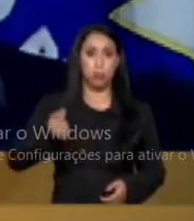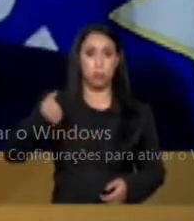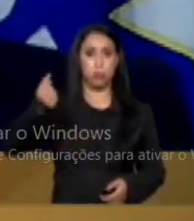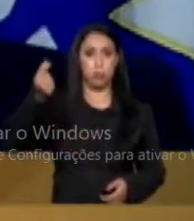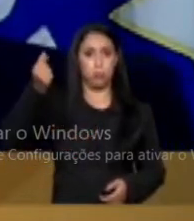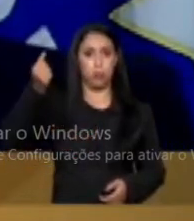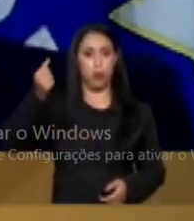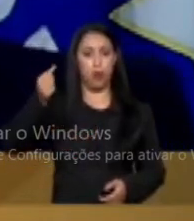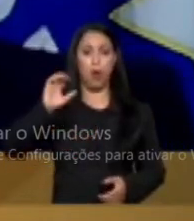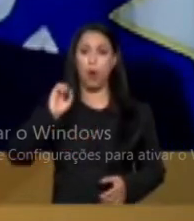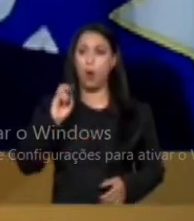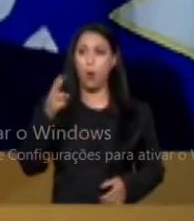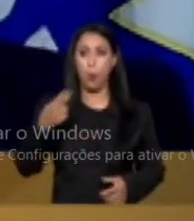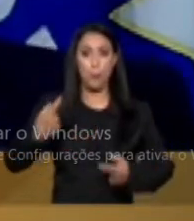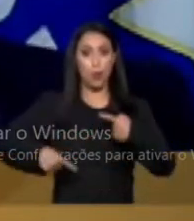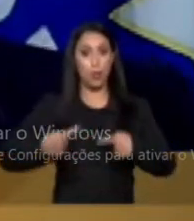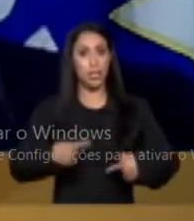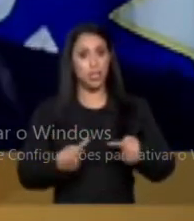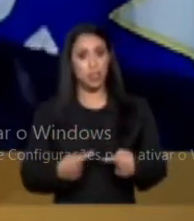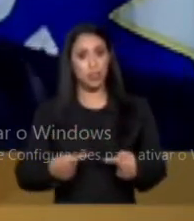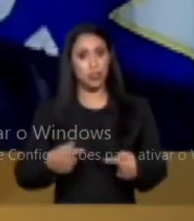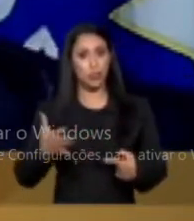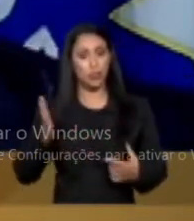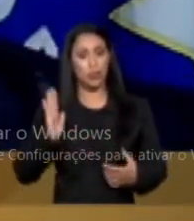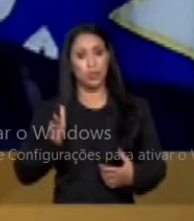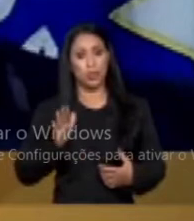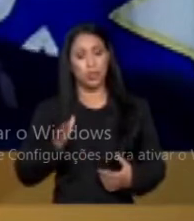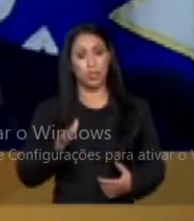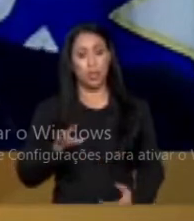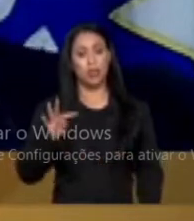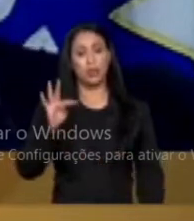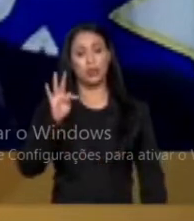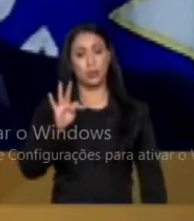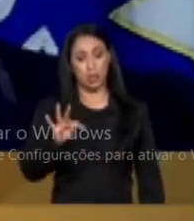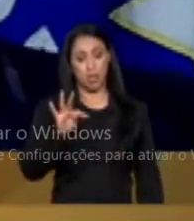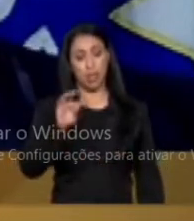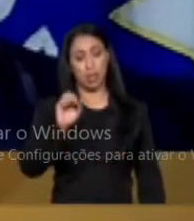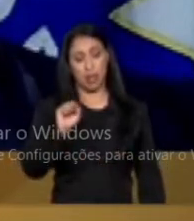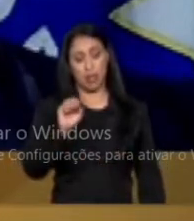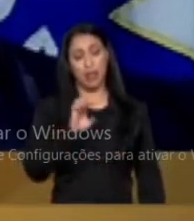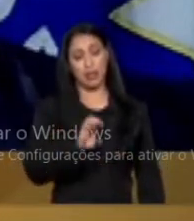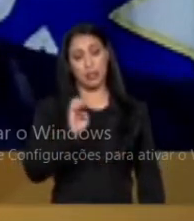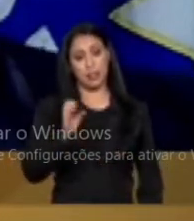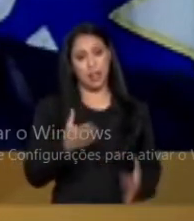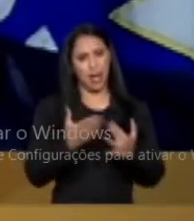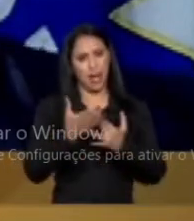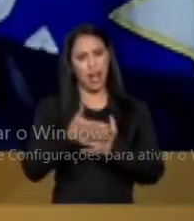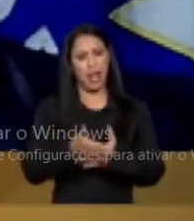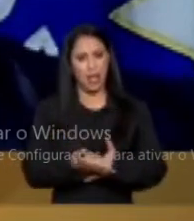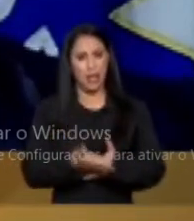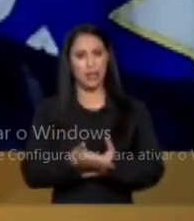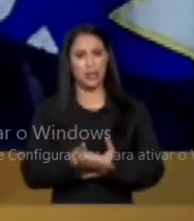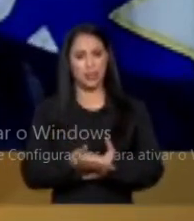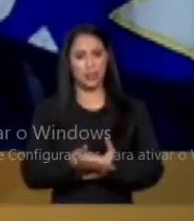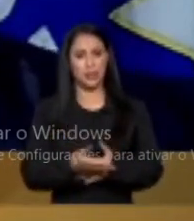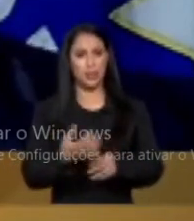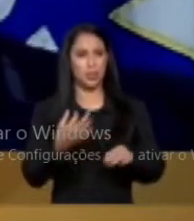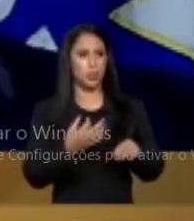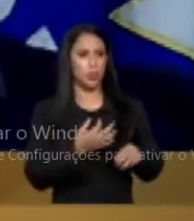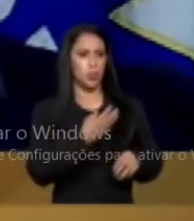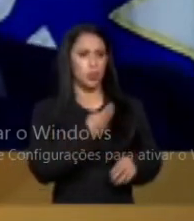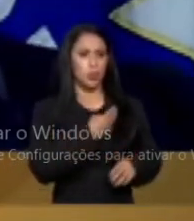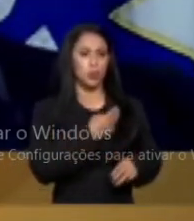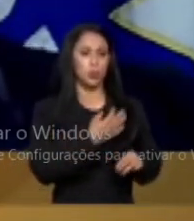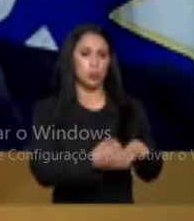do abuso do poder político. O Tribunal Superior Eleitoral, através dos seus eminentes